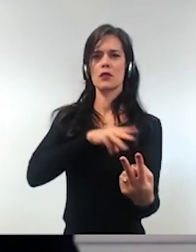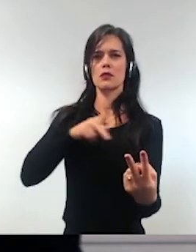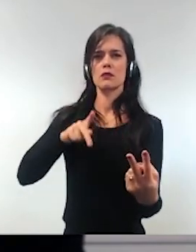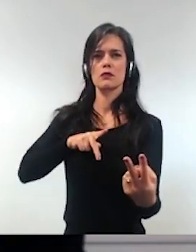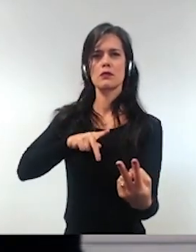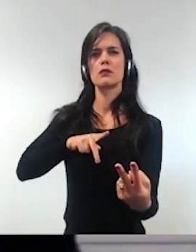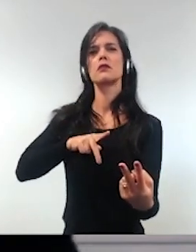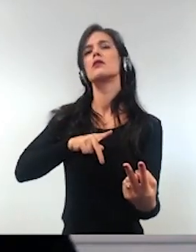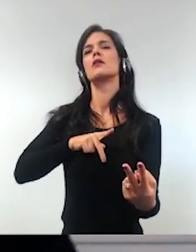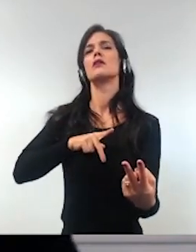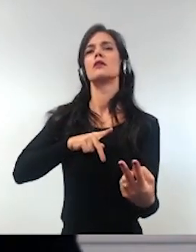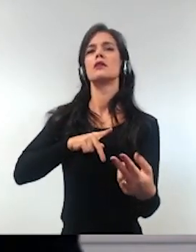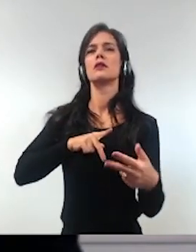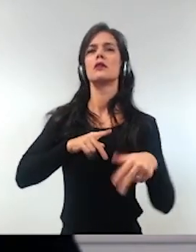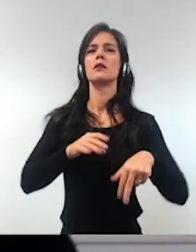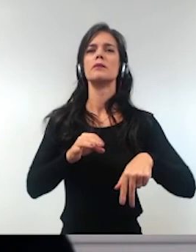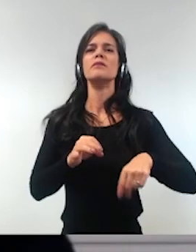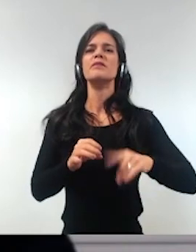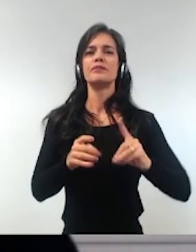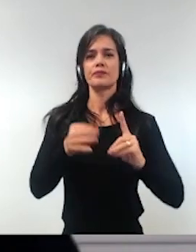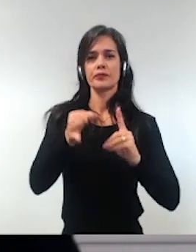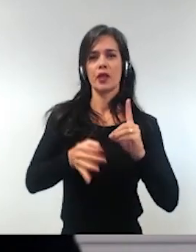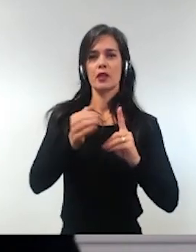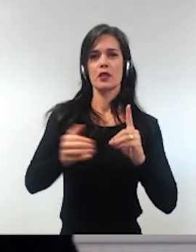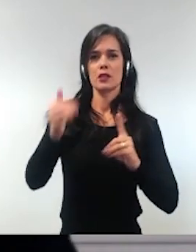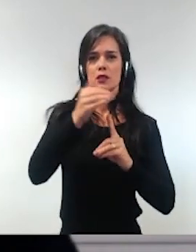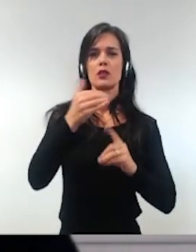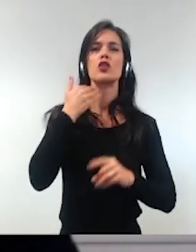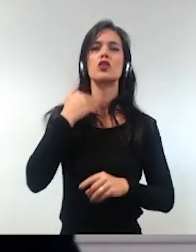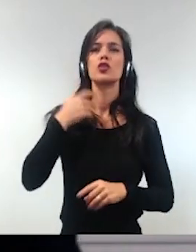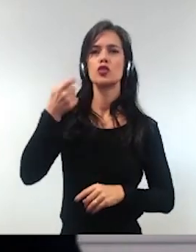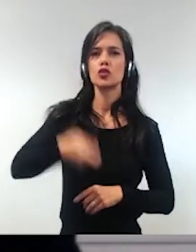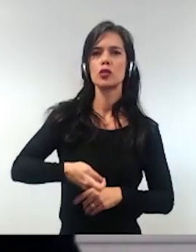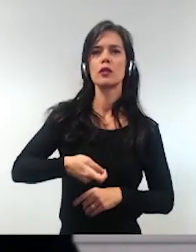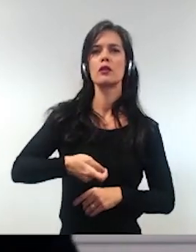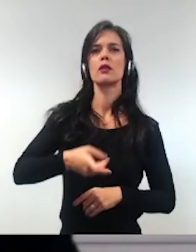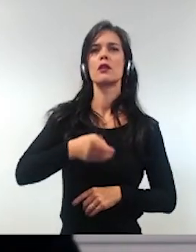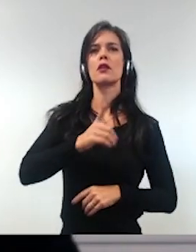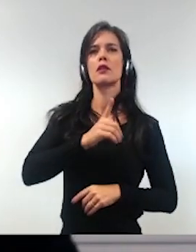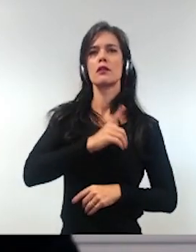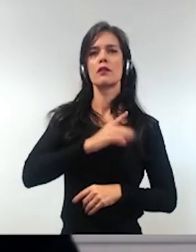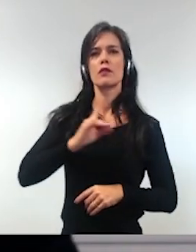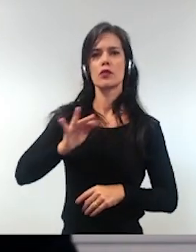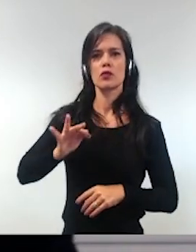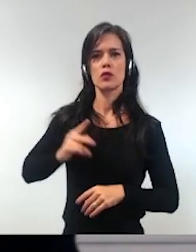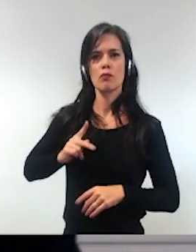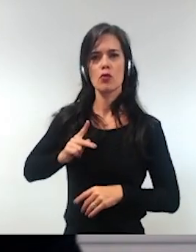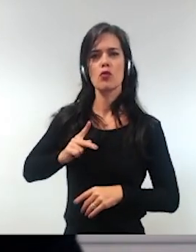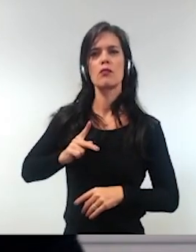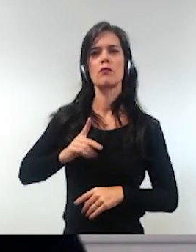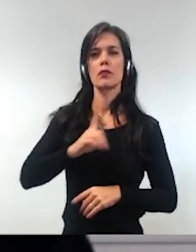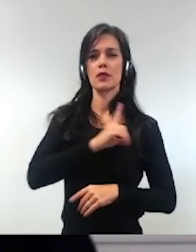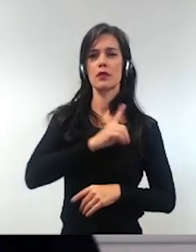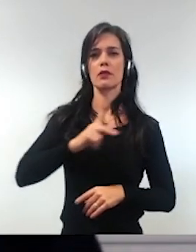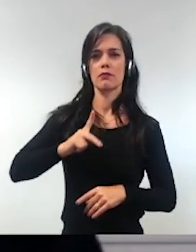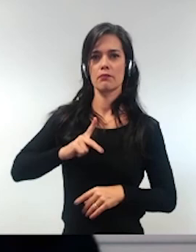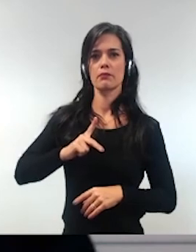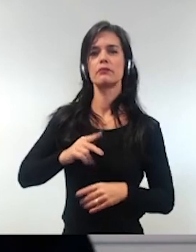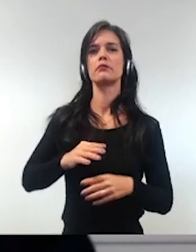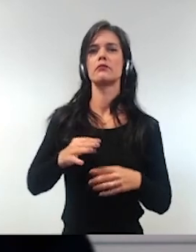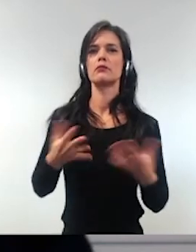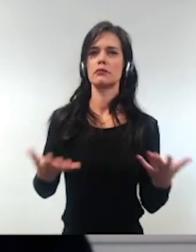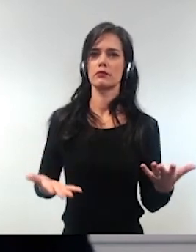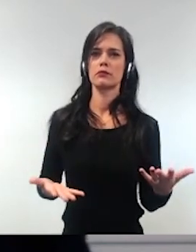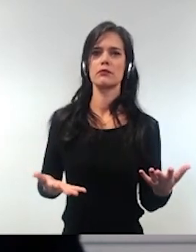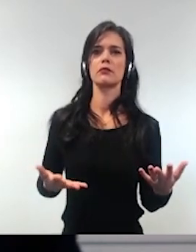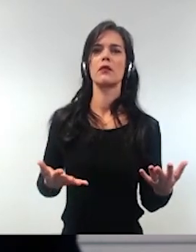próprios desembargadores, para os juízes, para defensores públicos, procuradores que podem participar, às vezes estão no